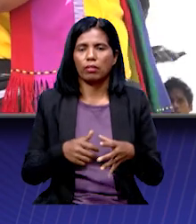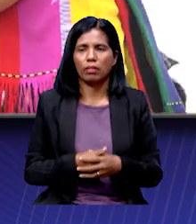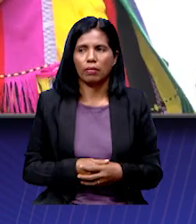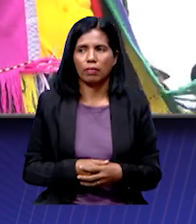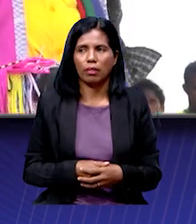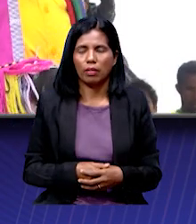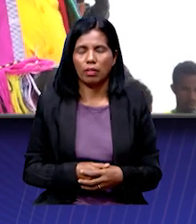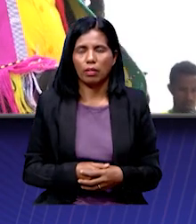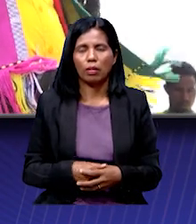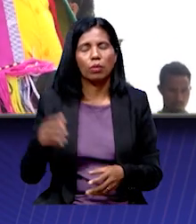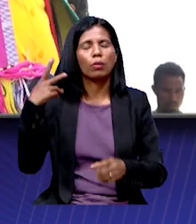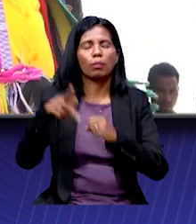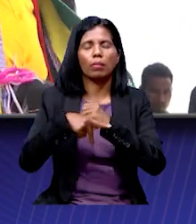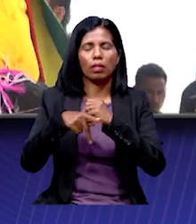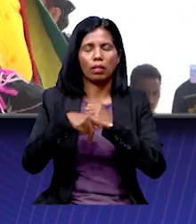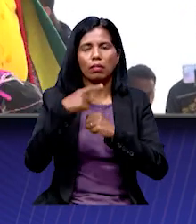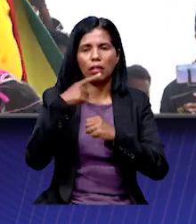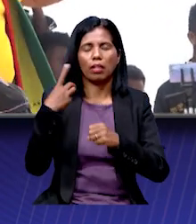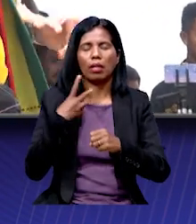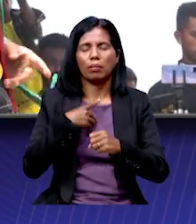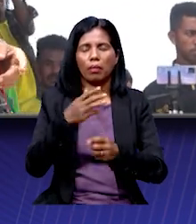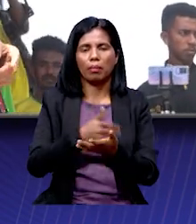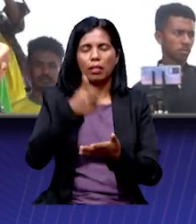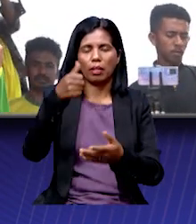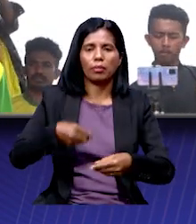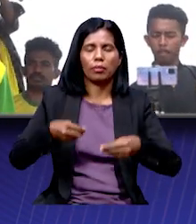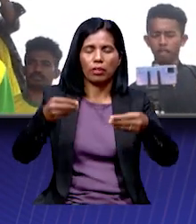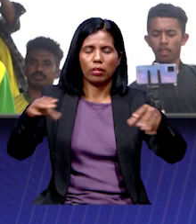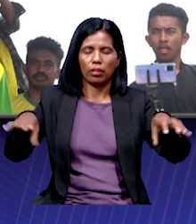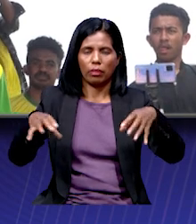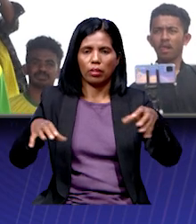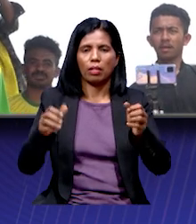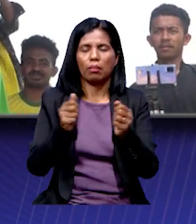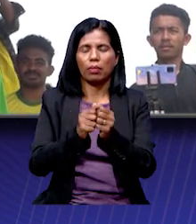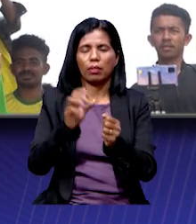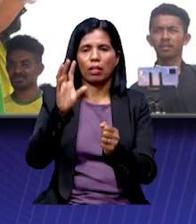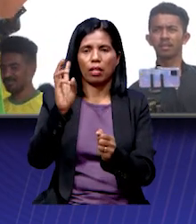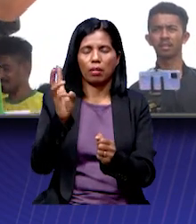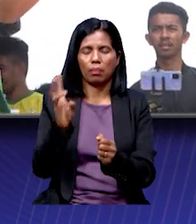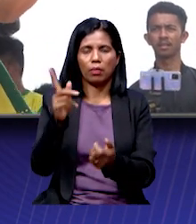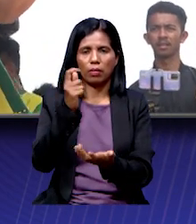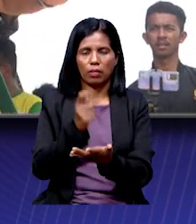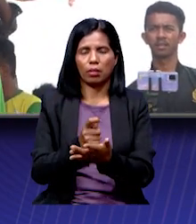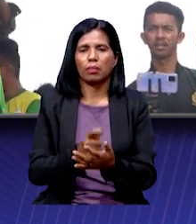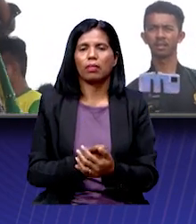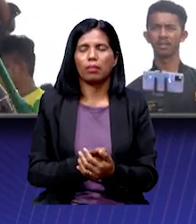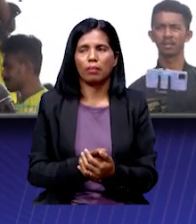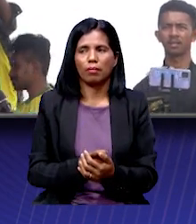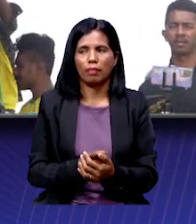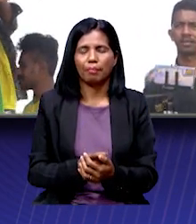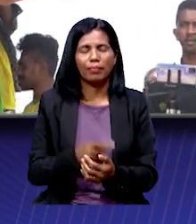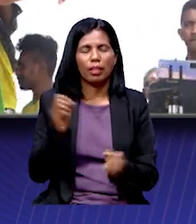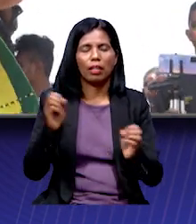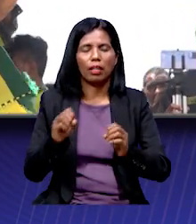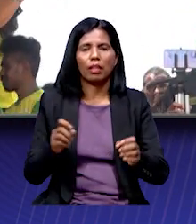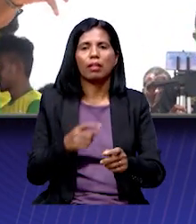Uno partido baru yang sini. Am mananam si kriya campo de trabalho 60.000. Ini be. Ida mos lae. Tasa de desemprego sa.